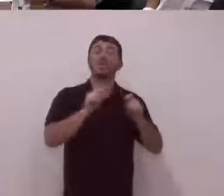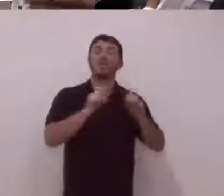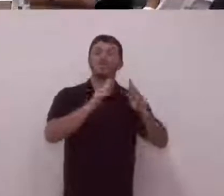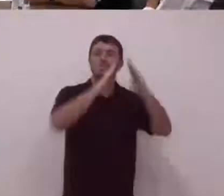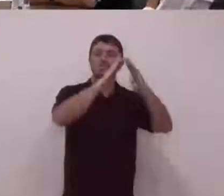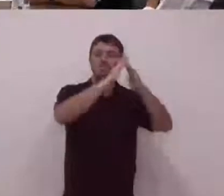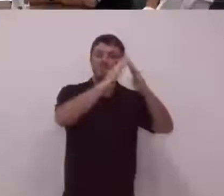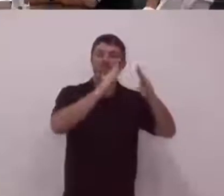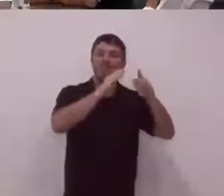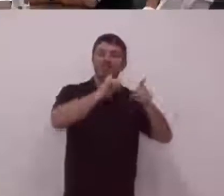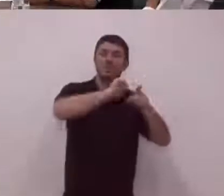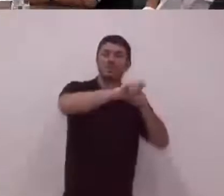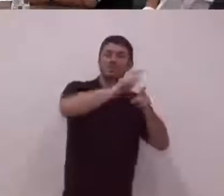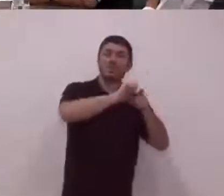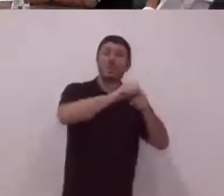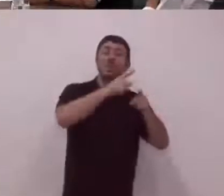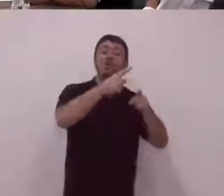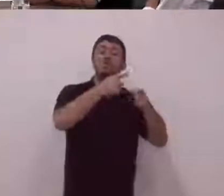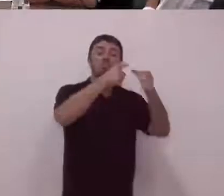Militar.